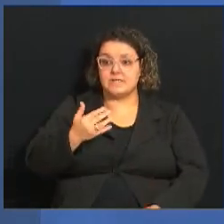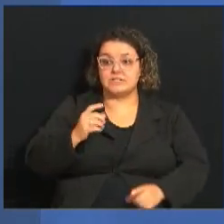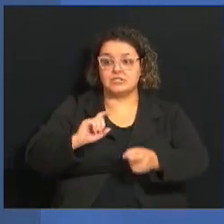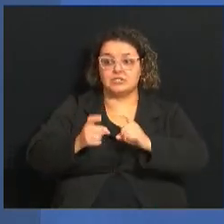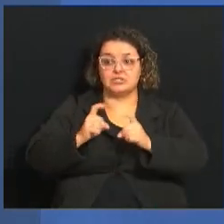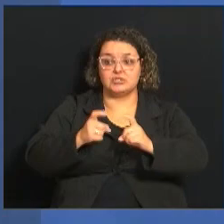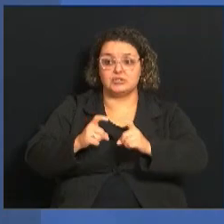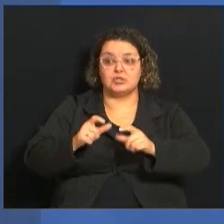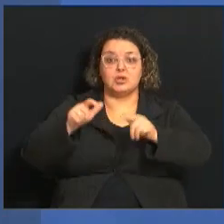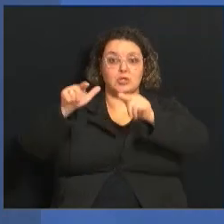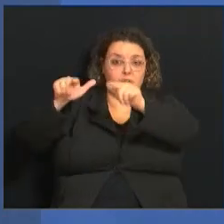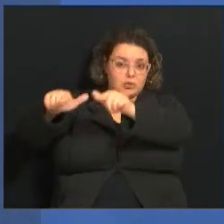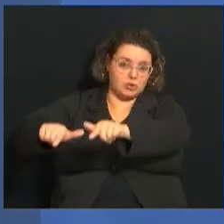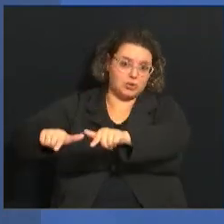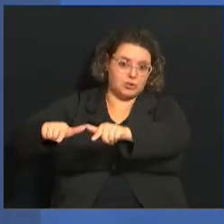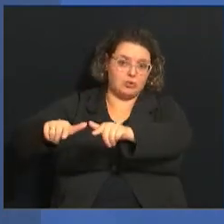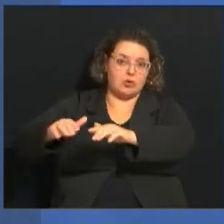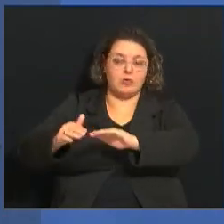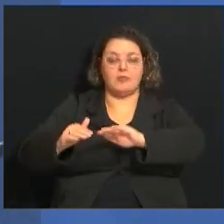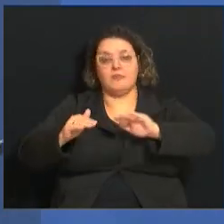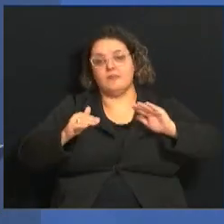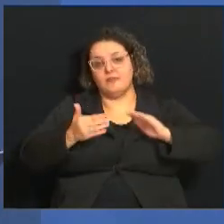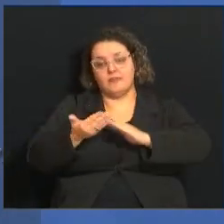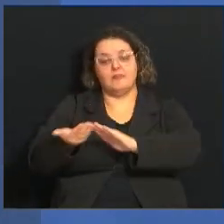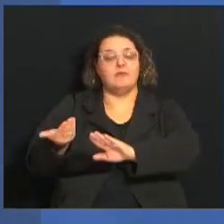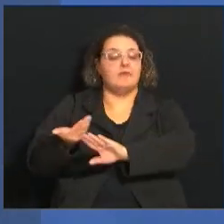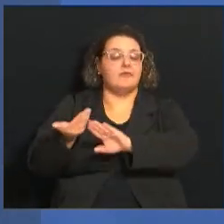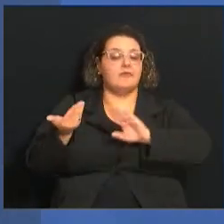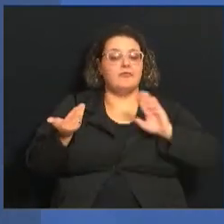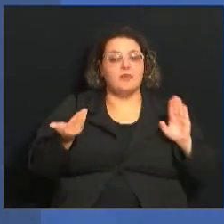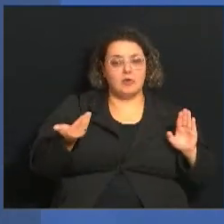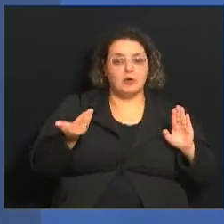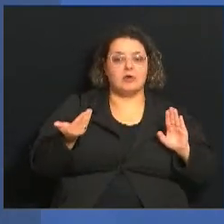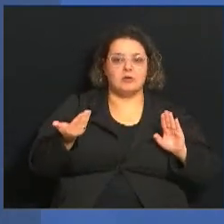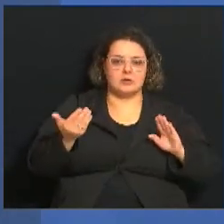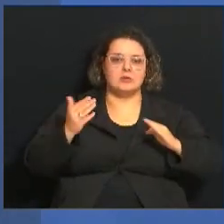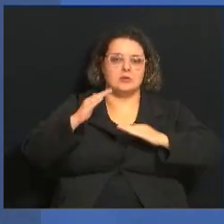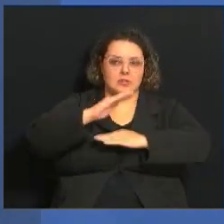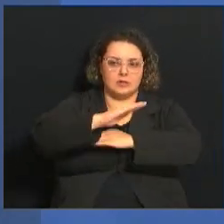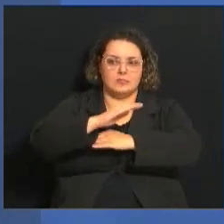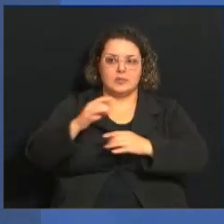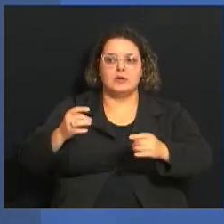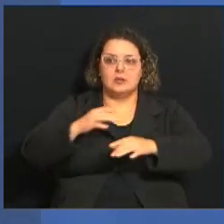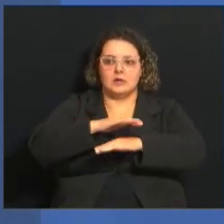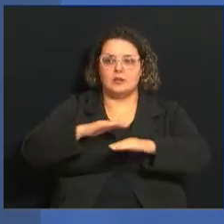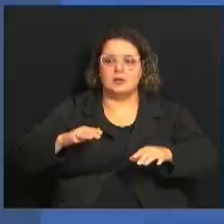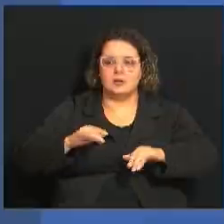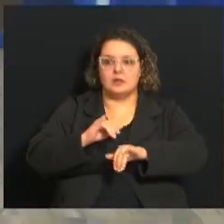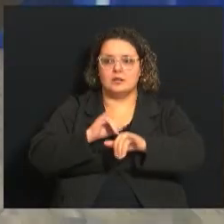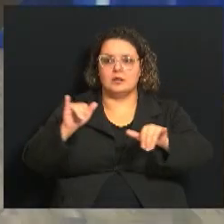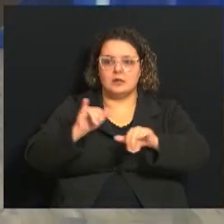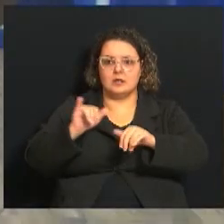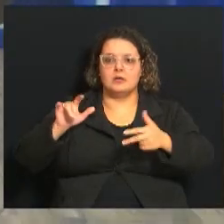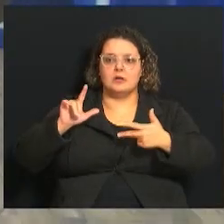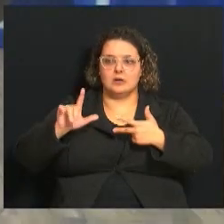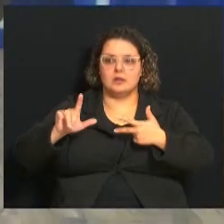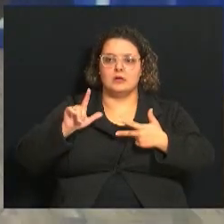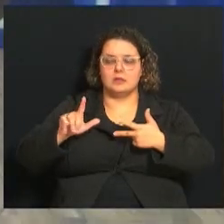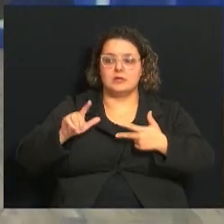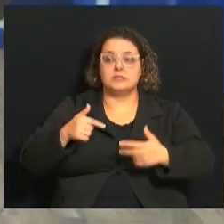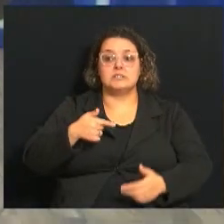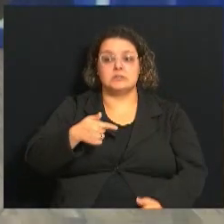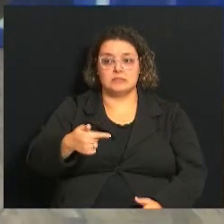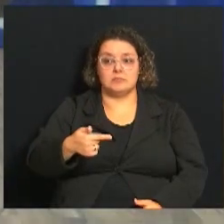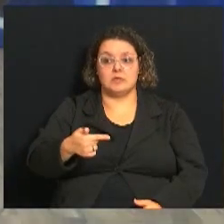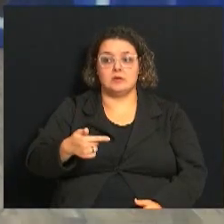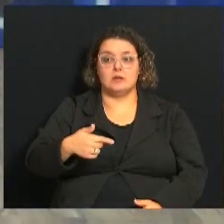em local fora da Câmara. E assim a gente encerra, então, a participação com as notícias do Legislativo. Semana que vem a gente